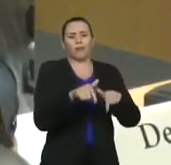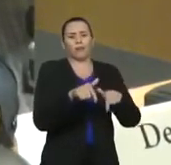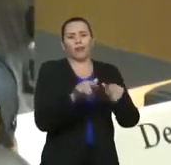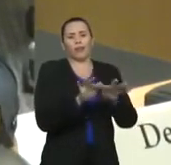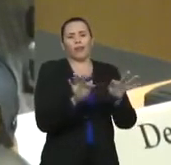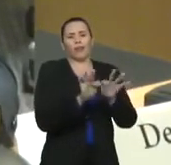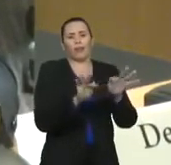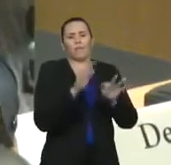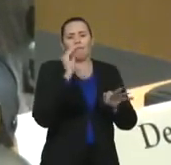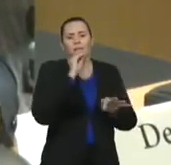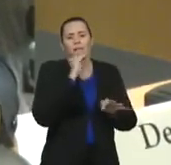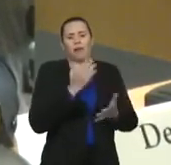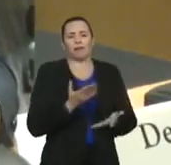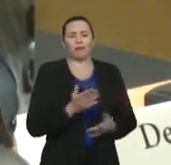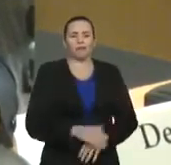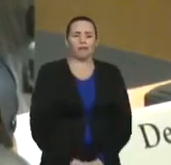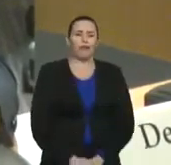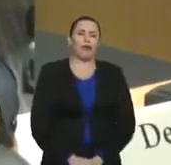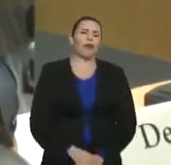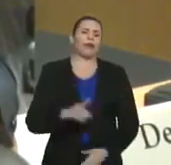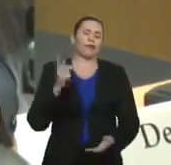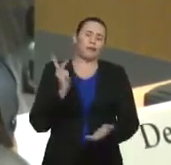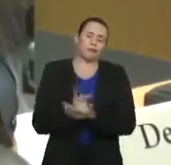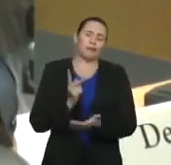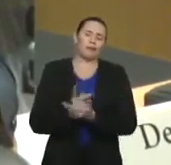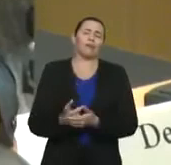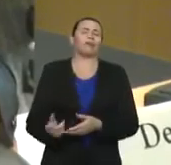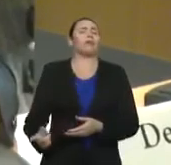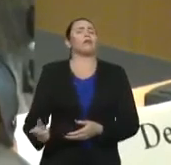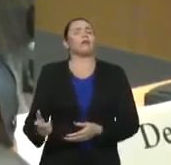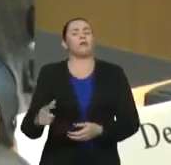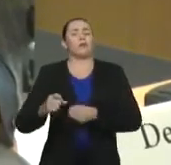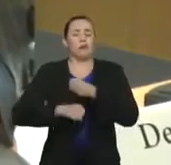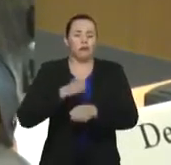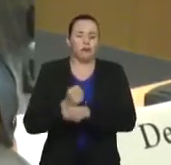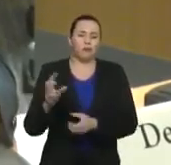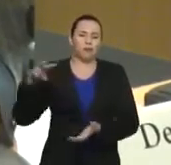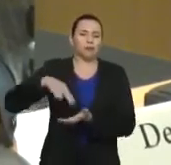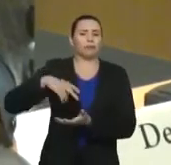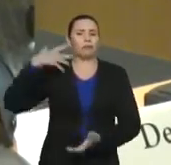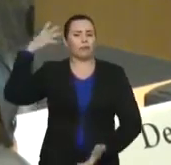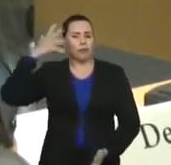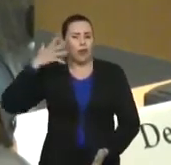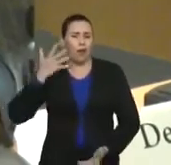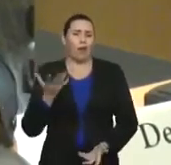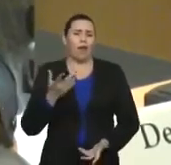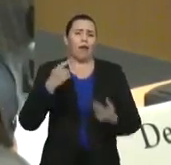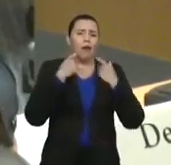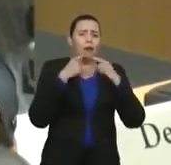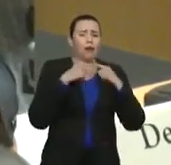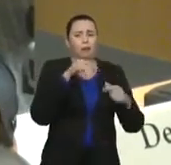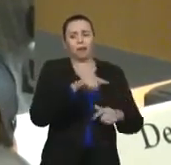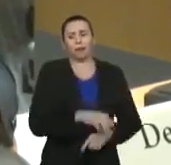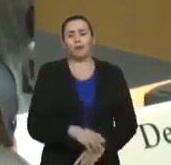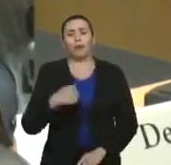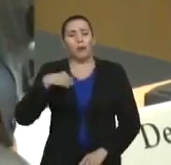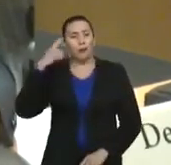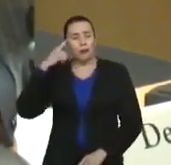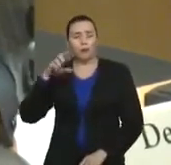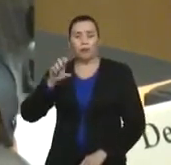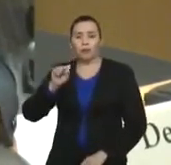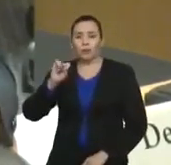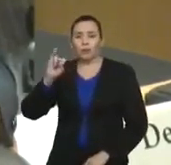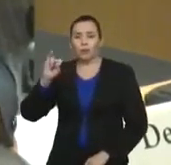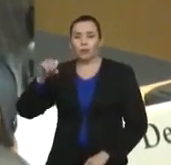que ano após ano a CINFRA ou o órgão competente, secretaria competente, mande um plano anual de recuperação e